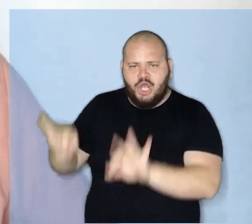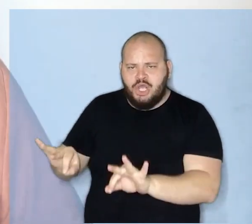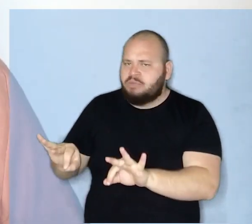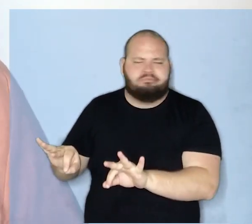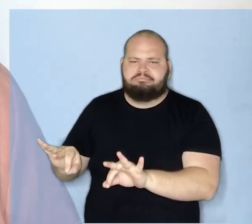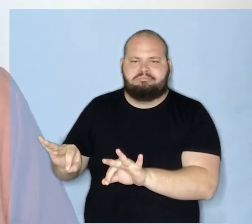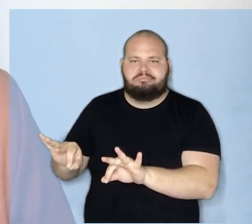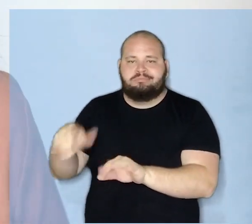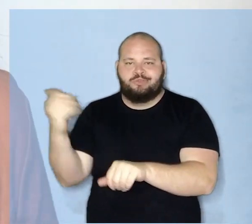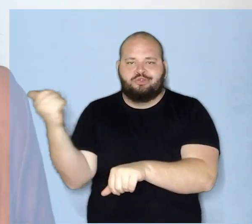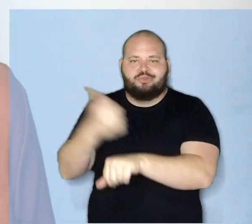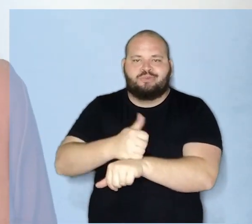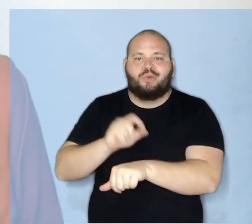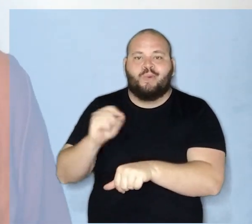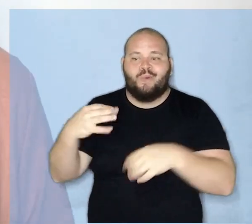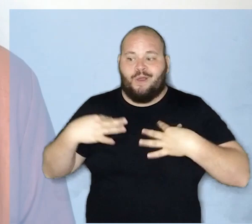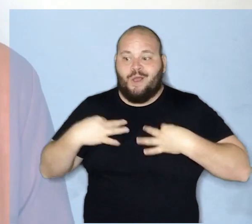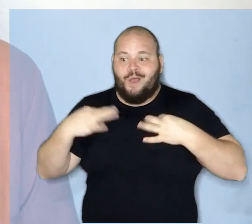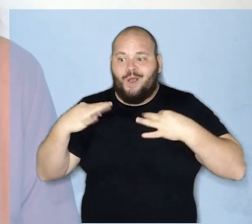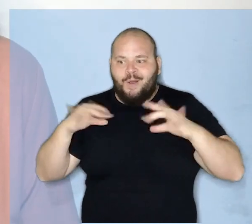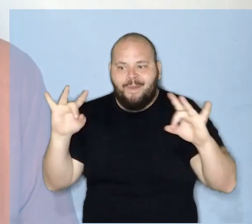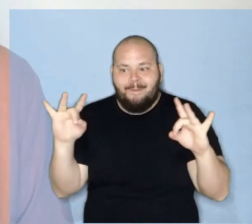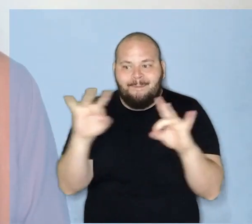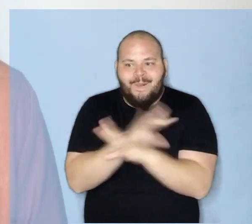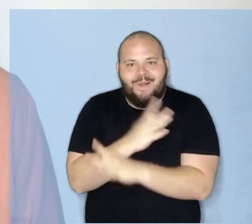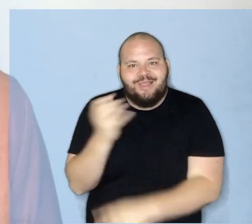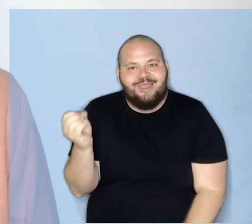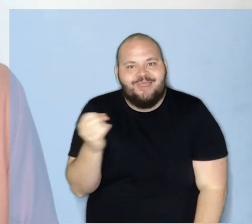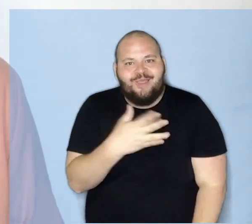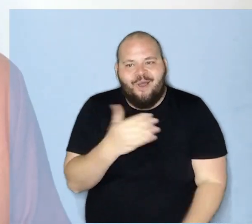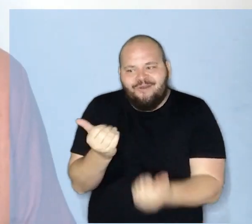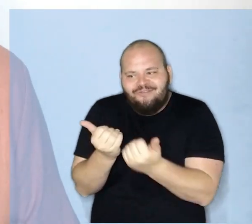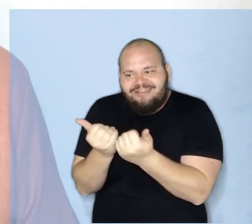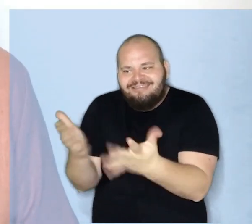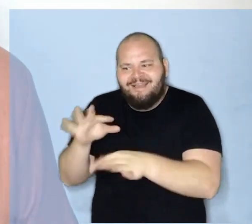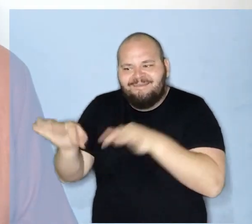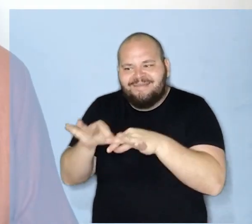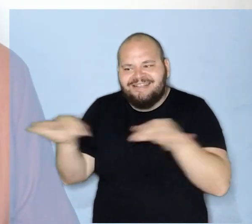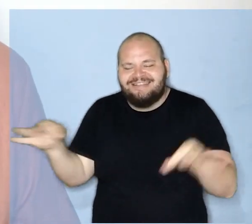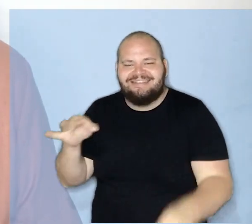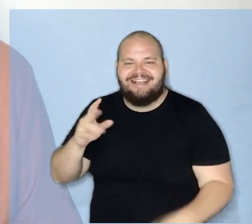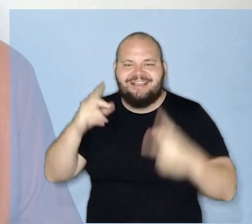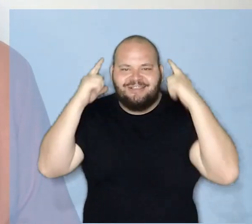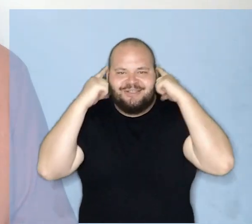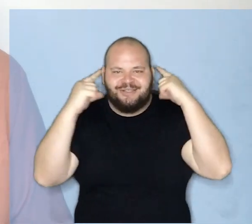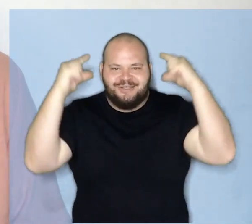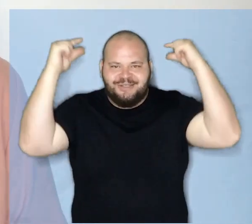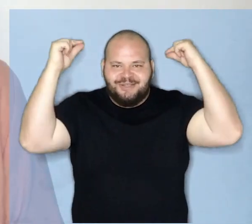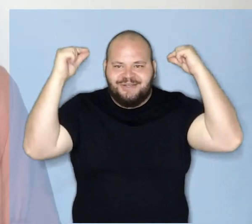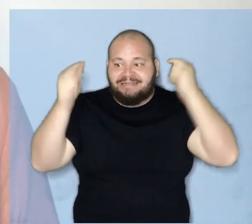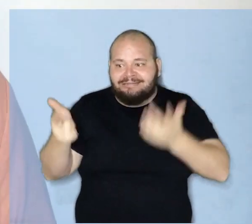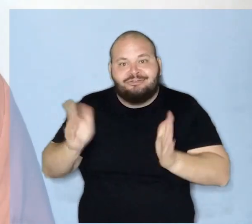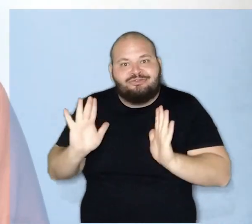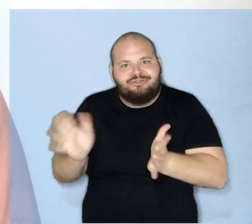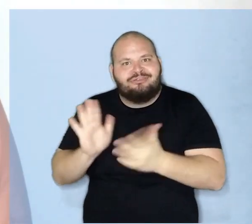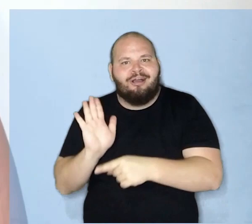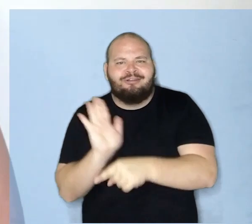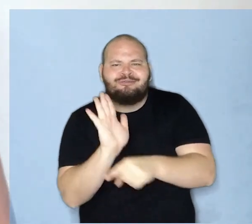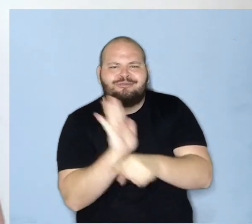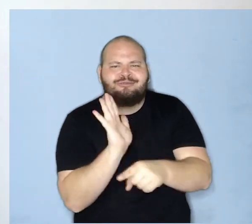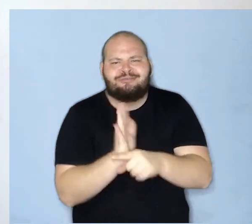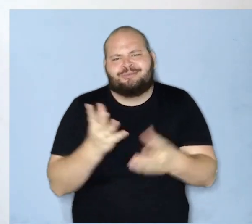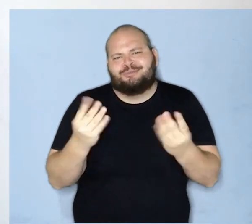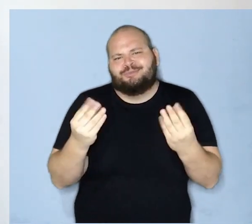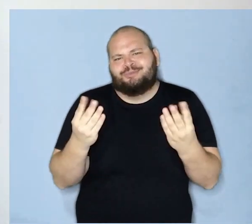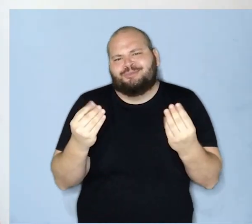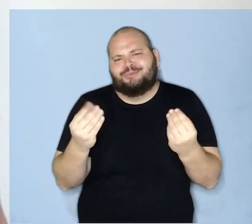ao invés de couro, deixaram 2 pilhas de roupas para os pequenos que tinham ajudado e estavam ajudando tanto.